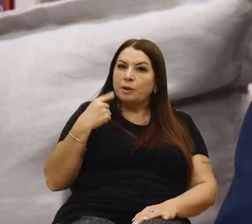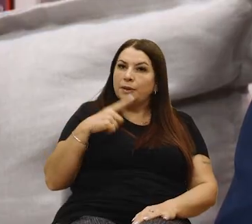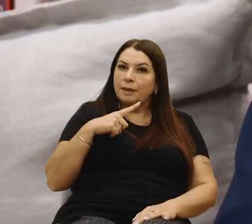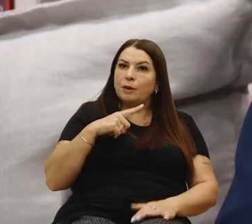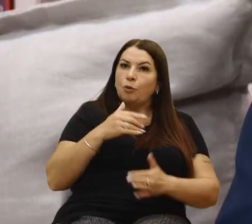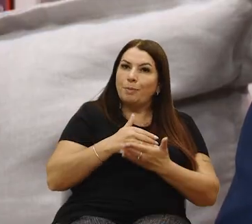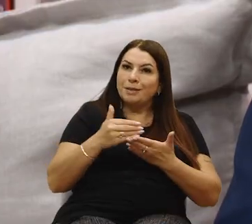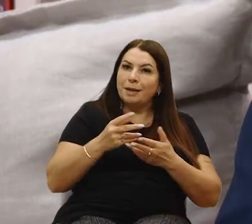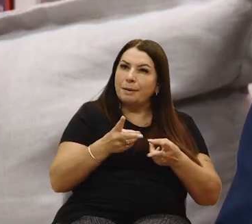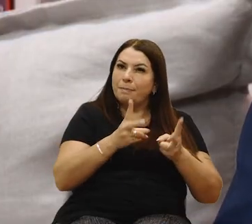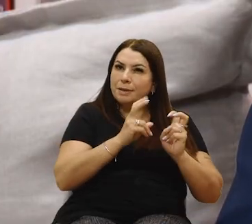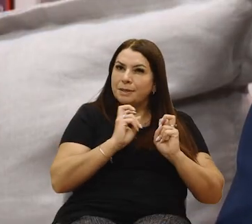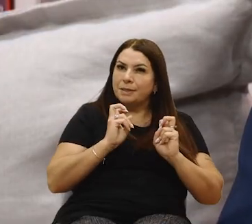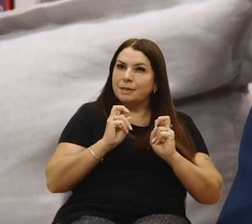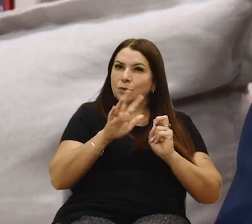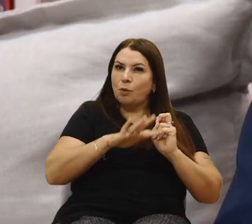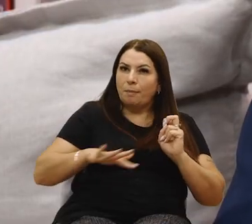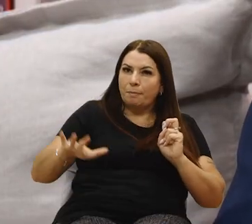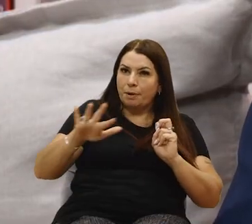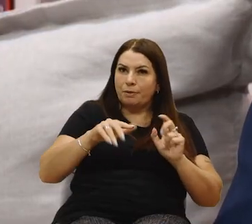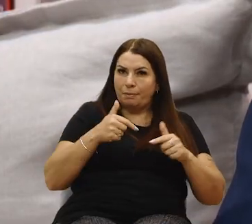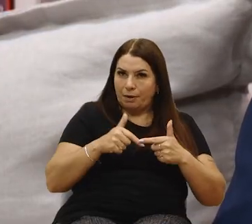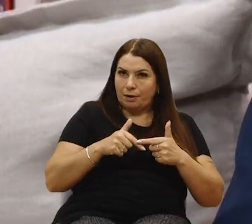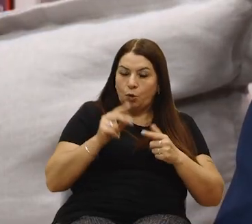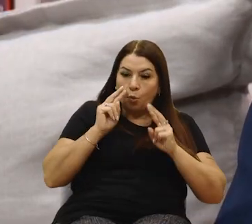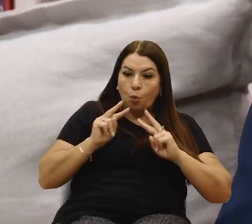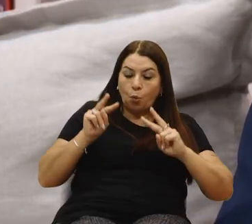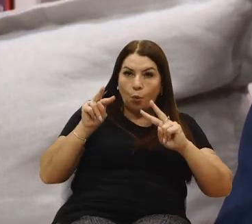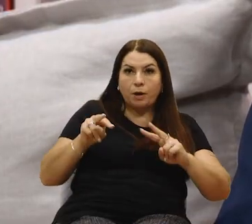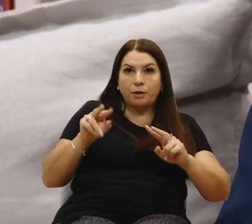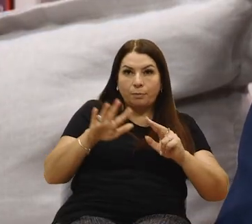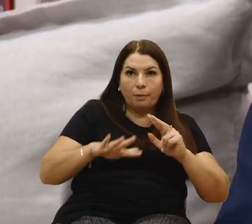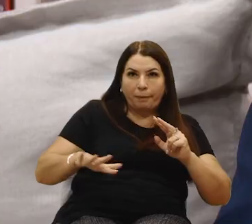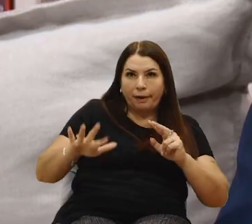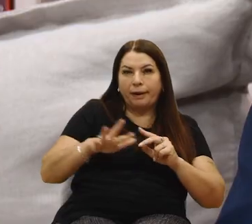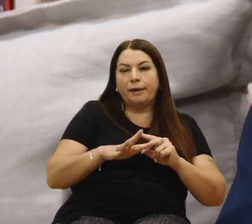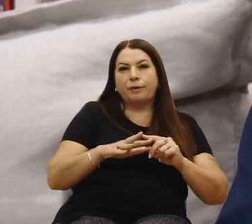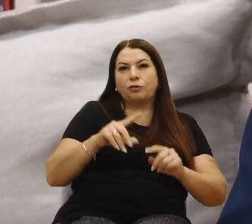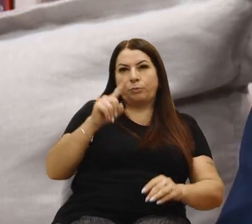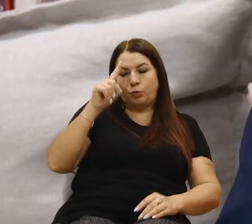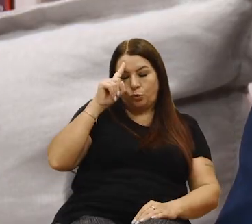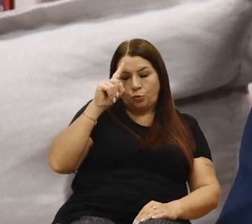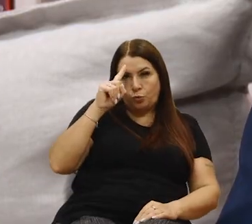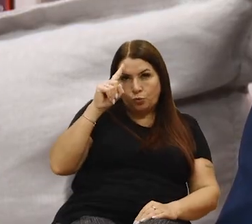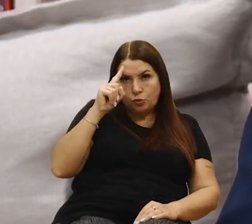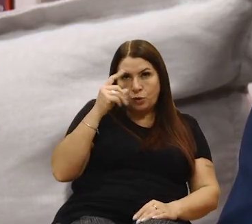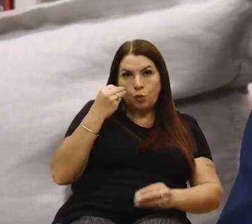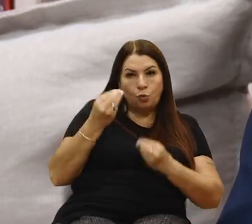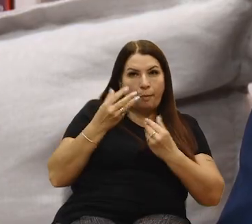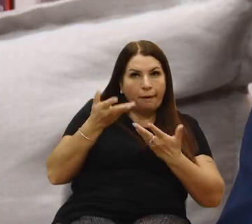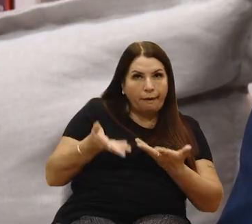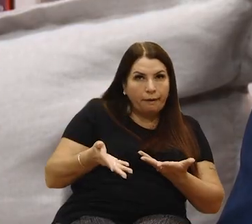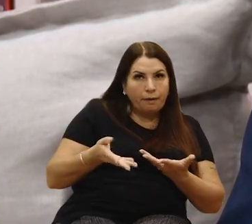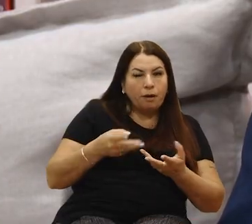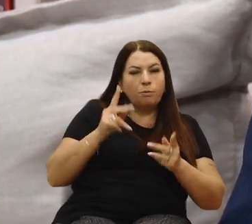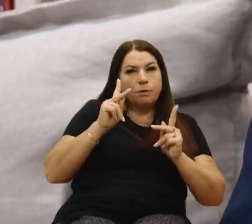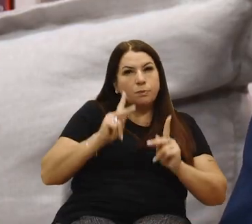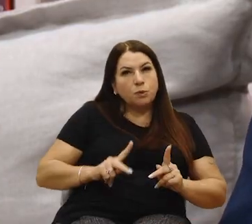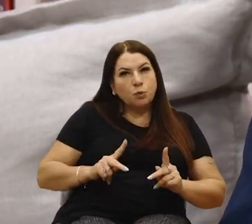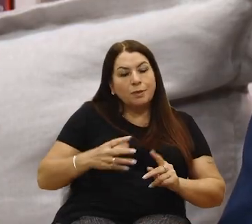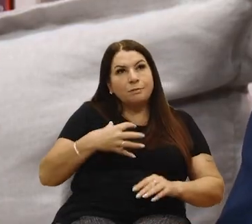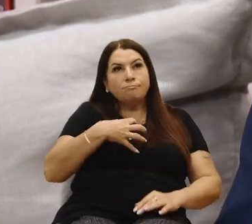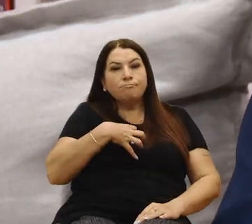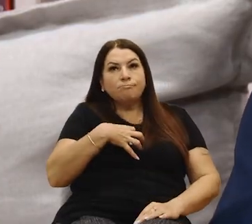que começar identificando o nosso ambiente. Olhando para o nosso ambiente, para o nosso dia a dia, como que ele é, como que as pessoas estão